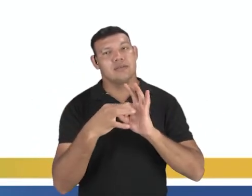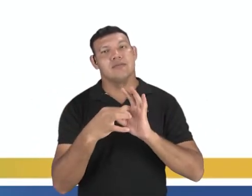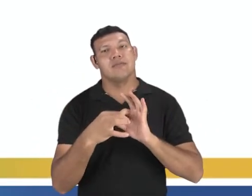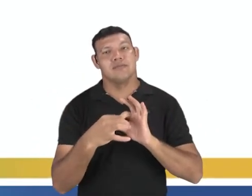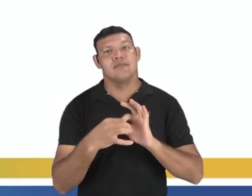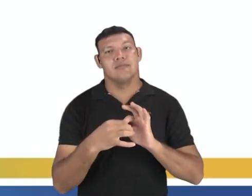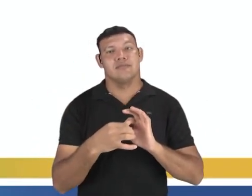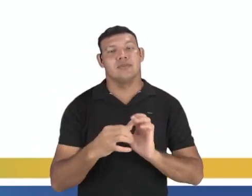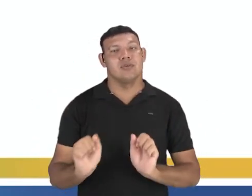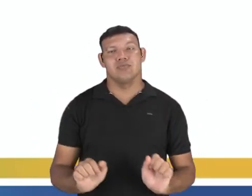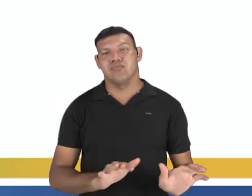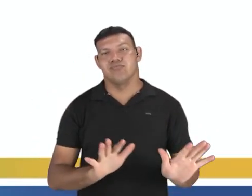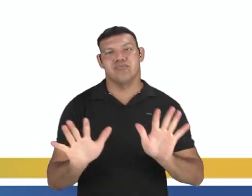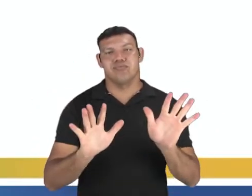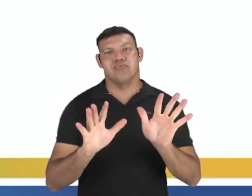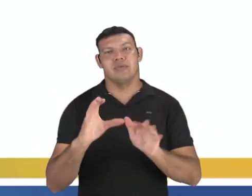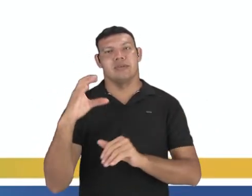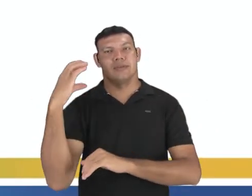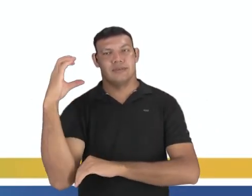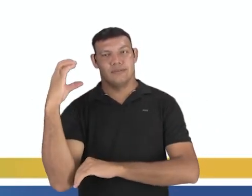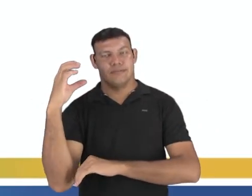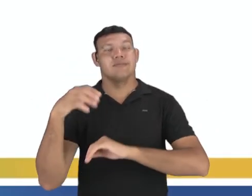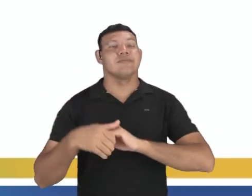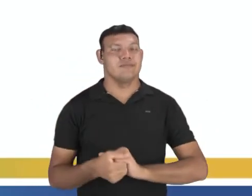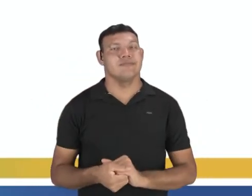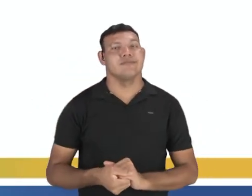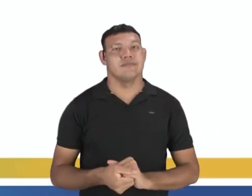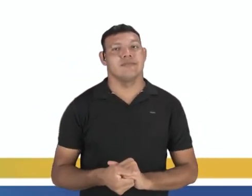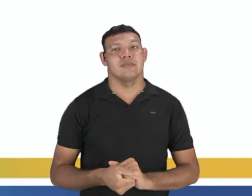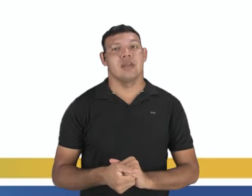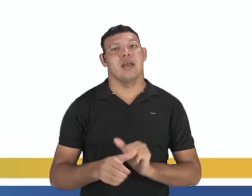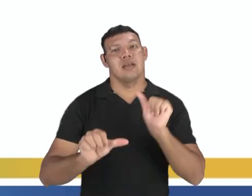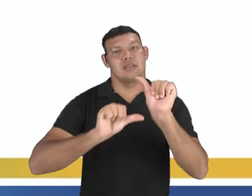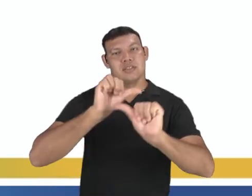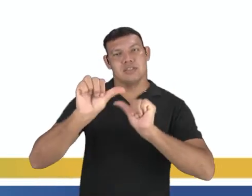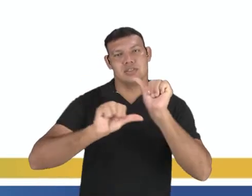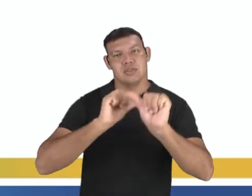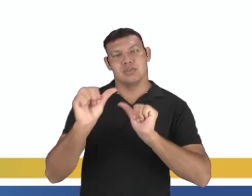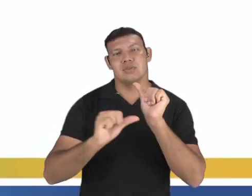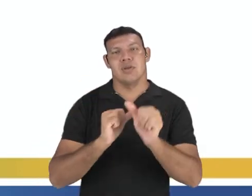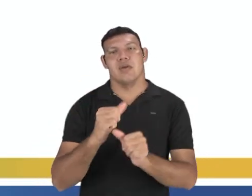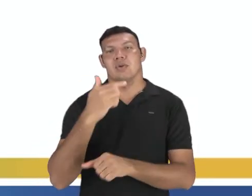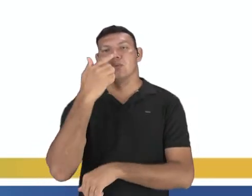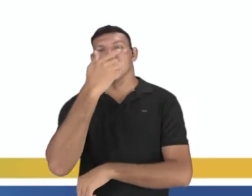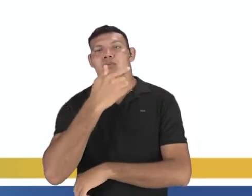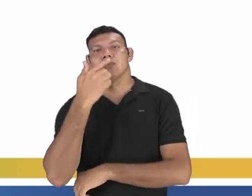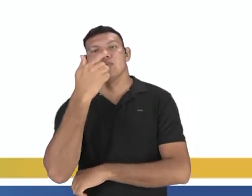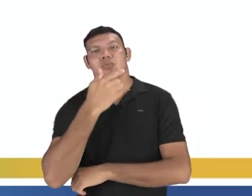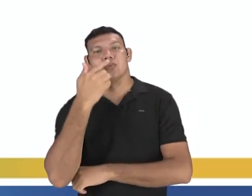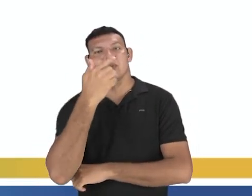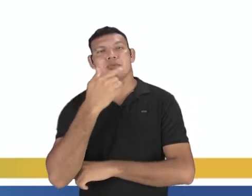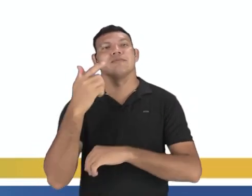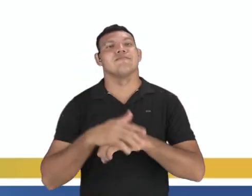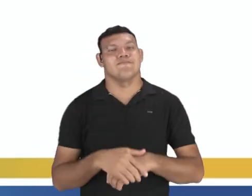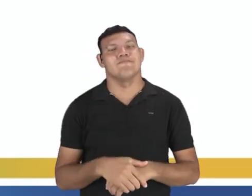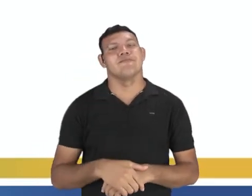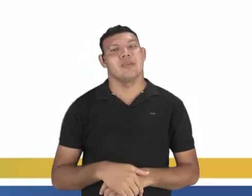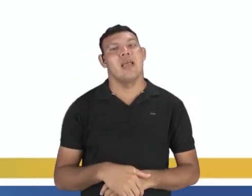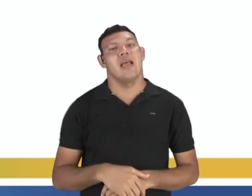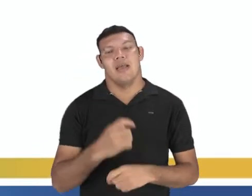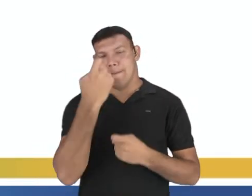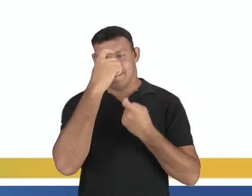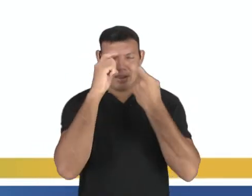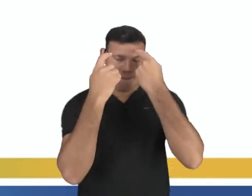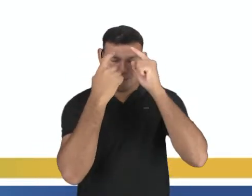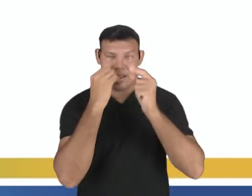que se quebra e se tornam em glicose, tá? Essa glicose é que vai servir para a produção de energia